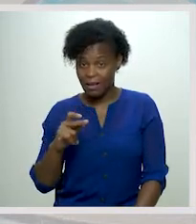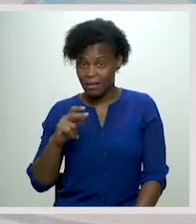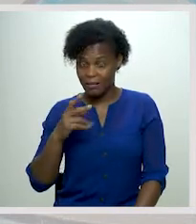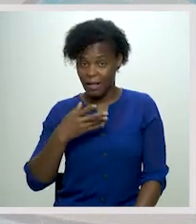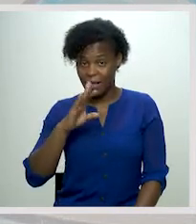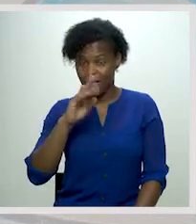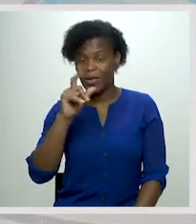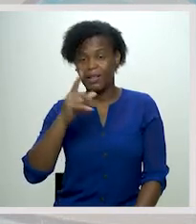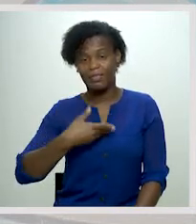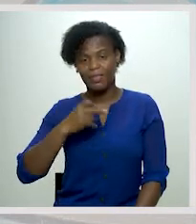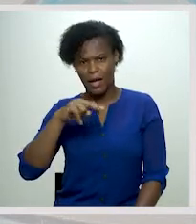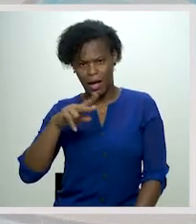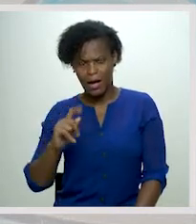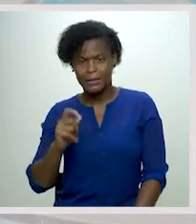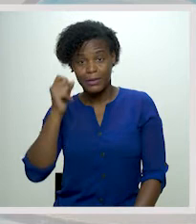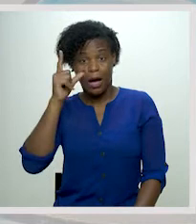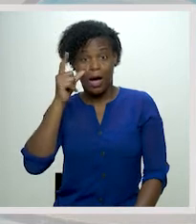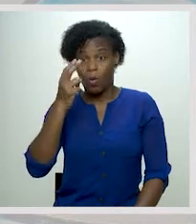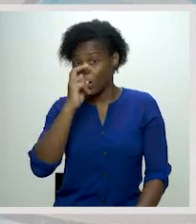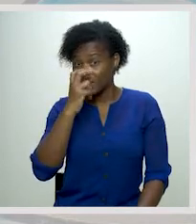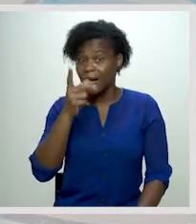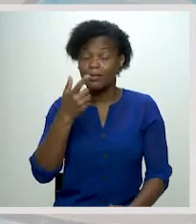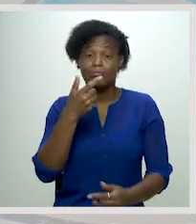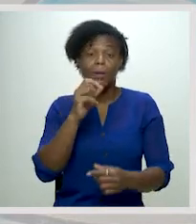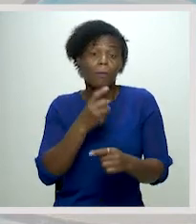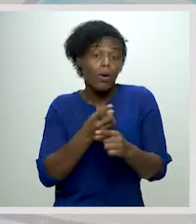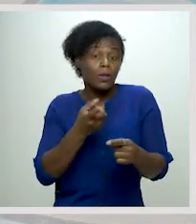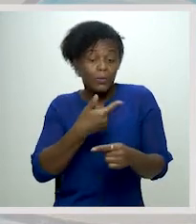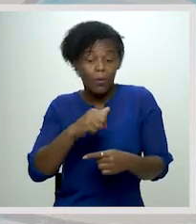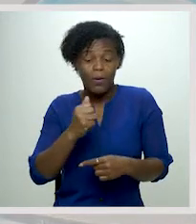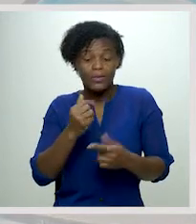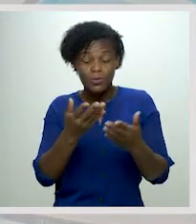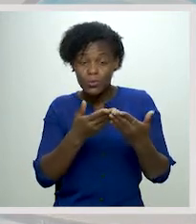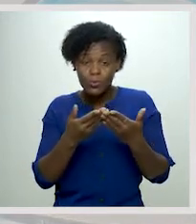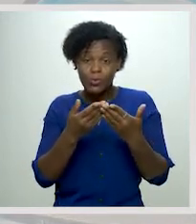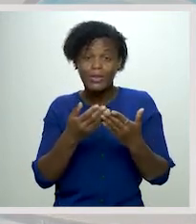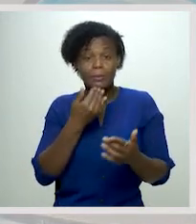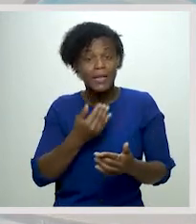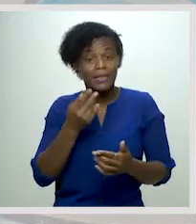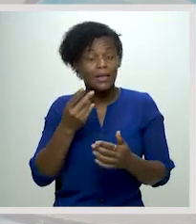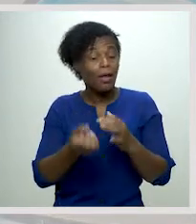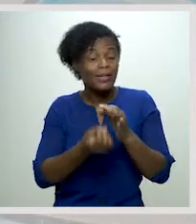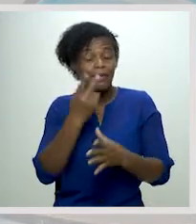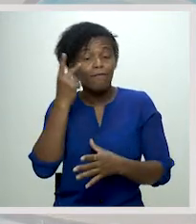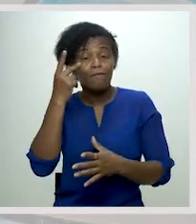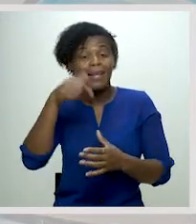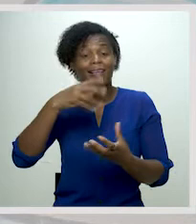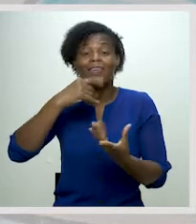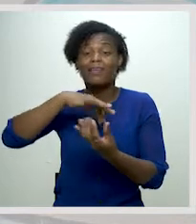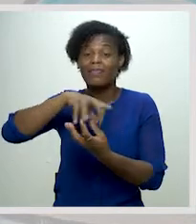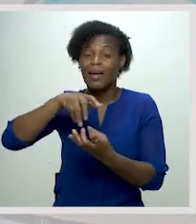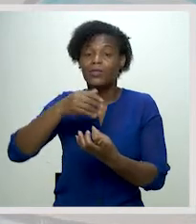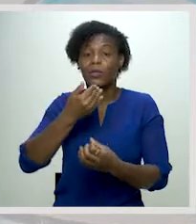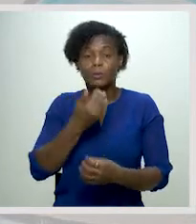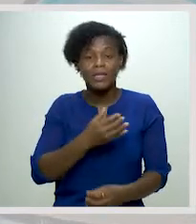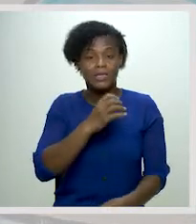várias experiências. Estamos a referir à experiência sobre a origem da vida do nosso planeta.